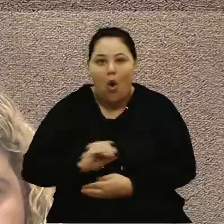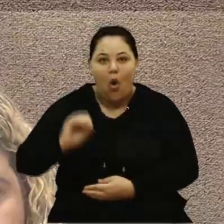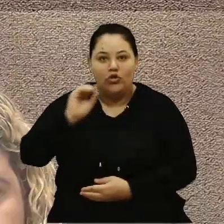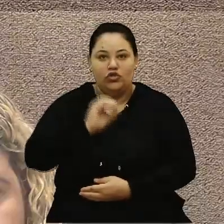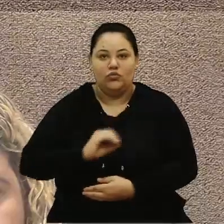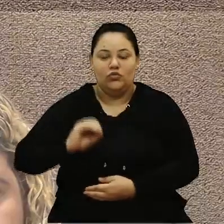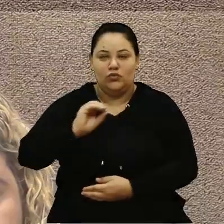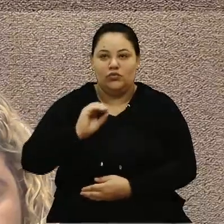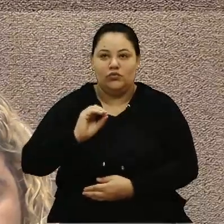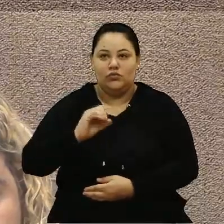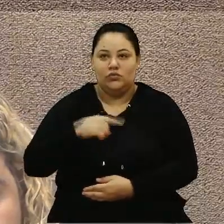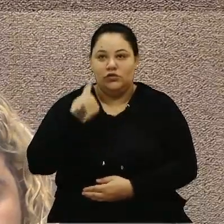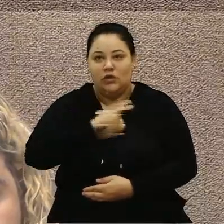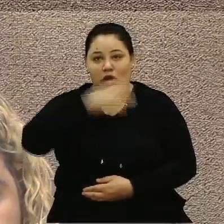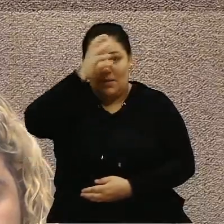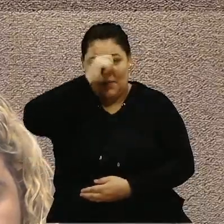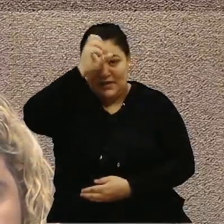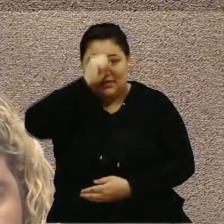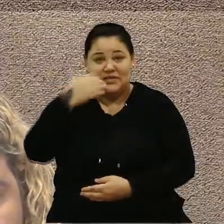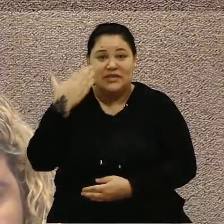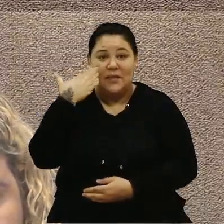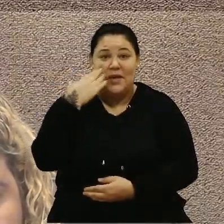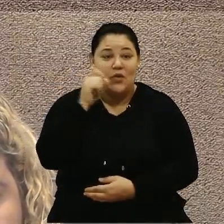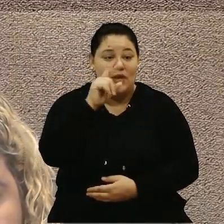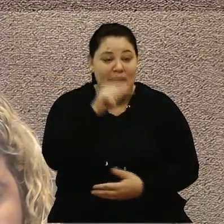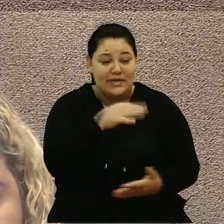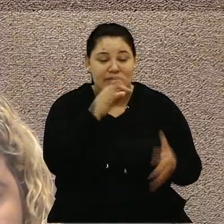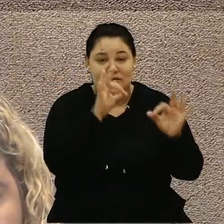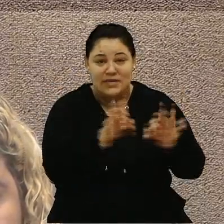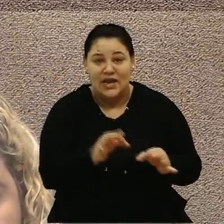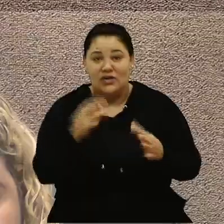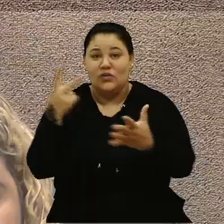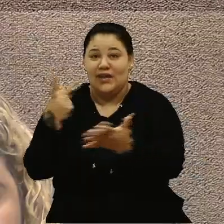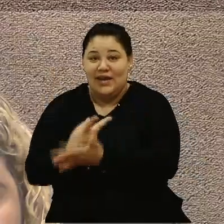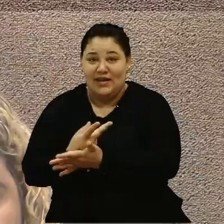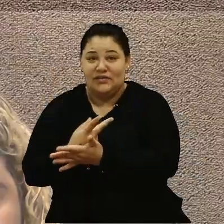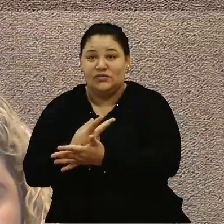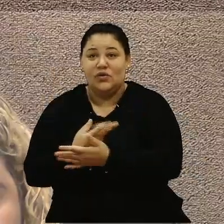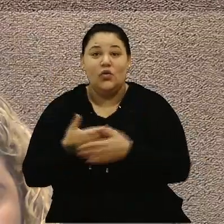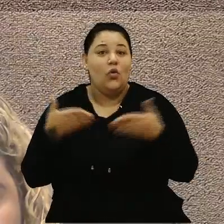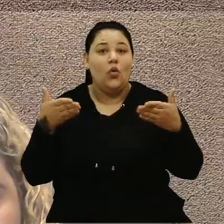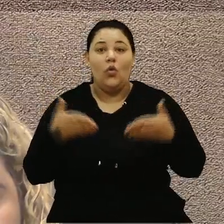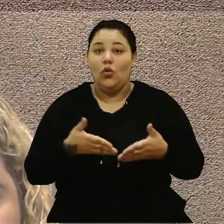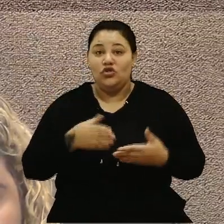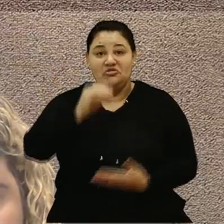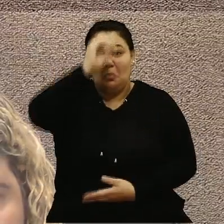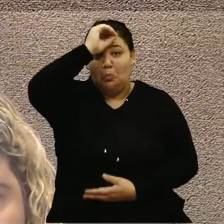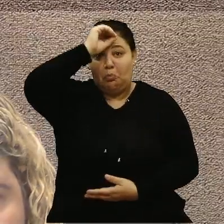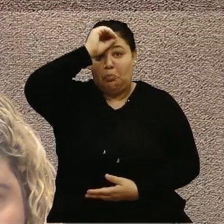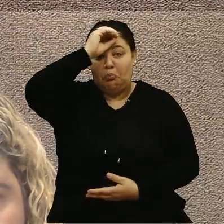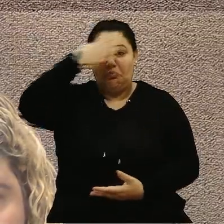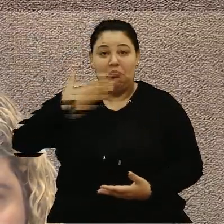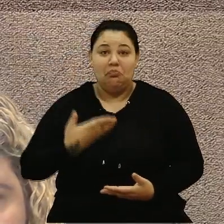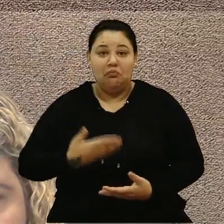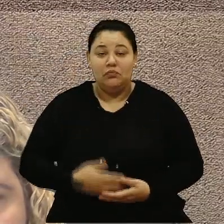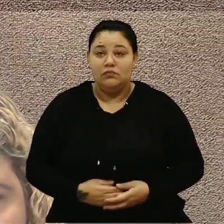aprendeu, sabendo o que era certo e o que era errado, hoje não serve mais.